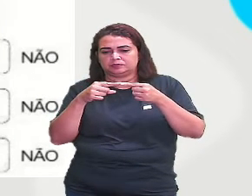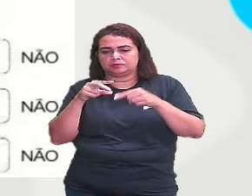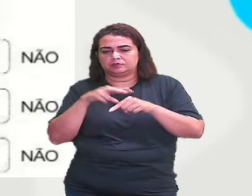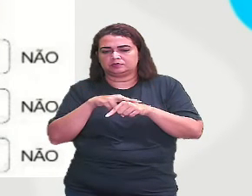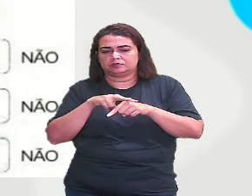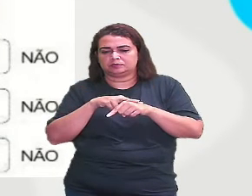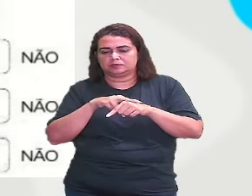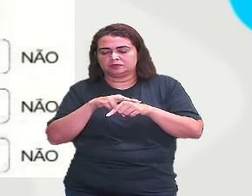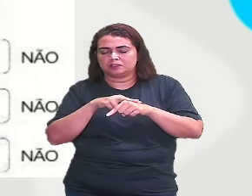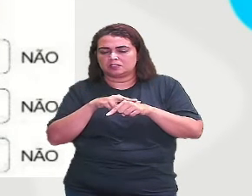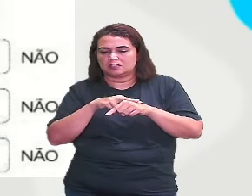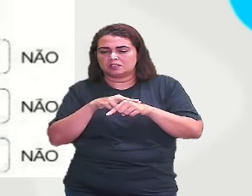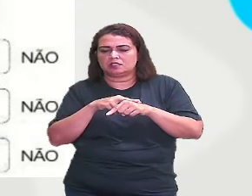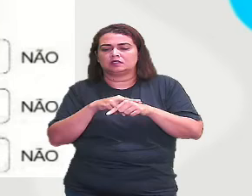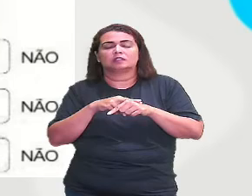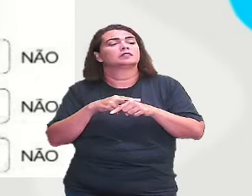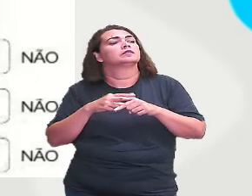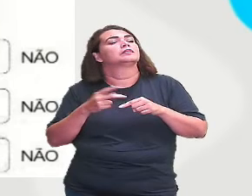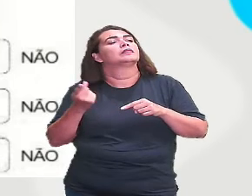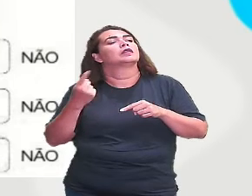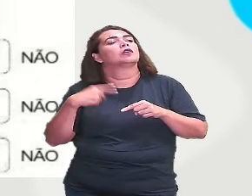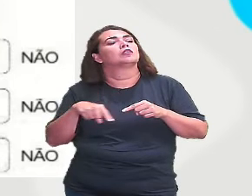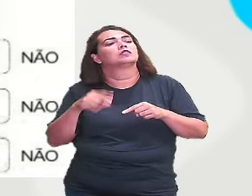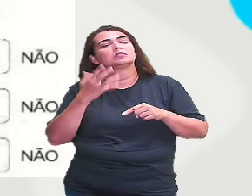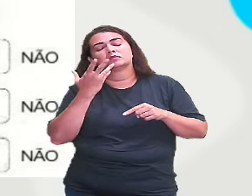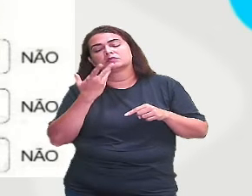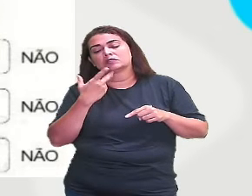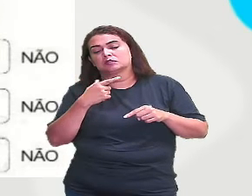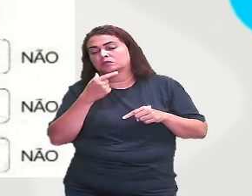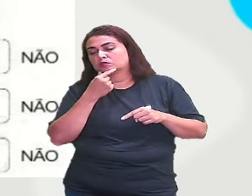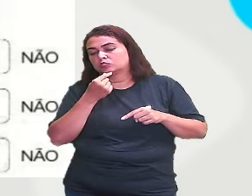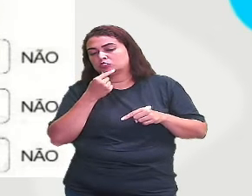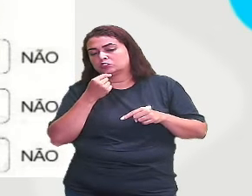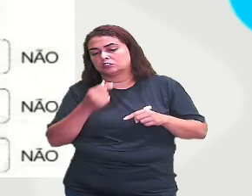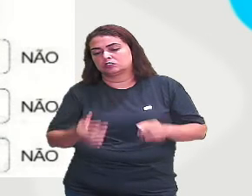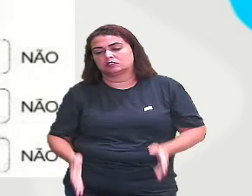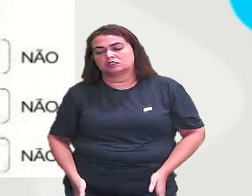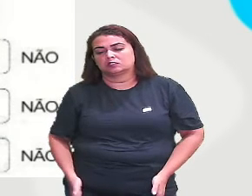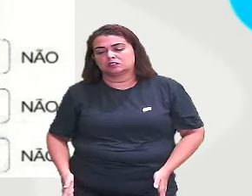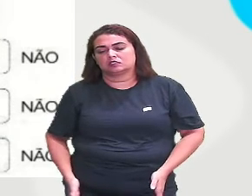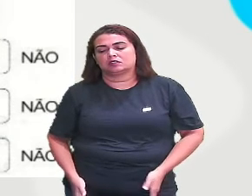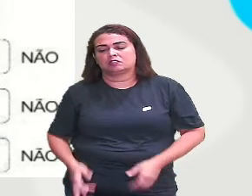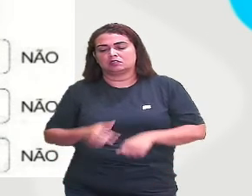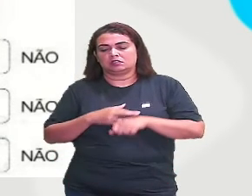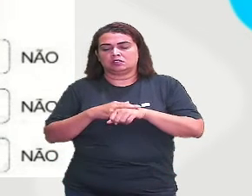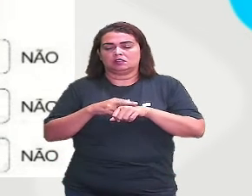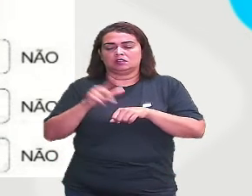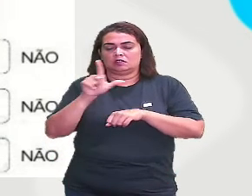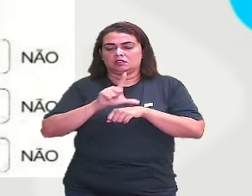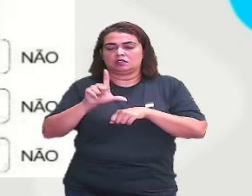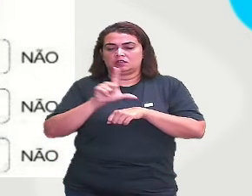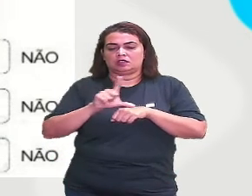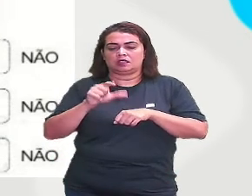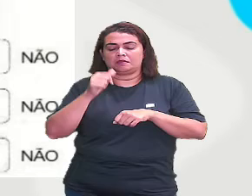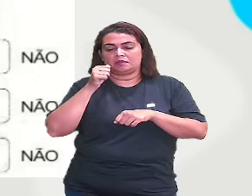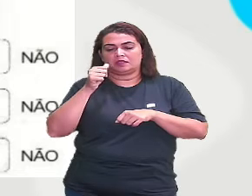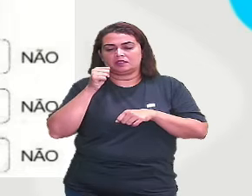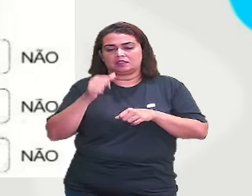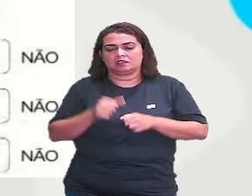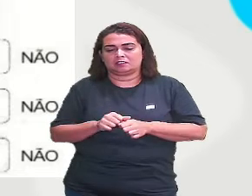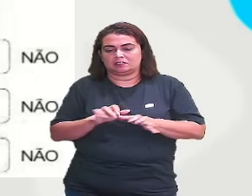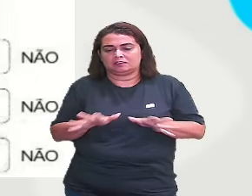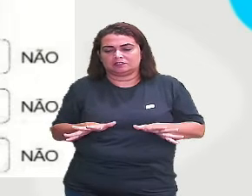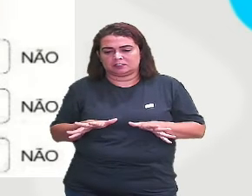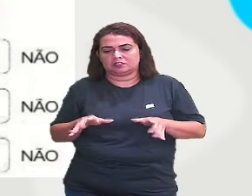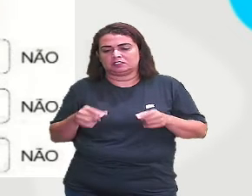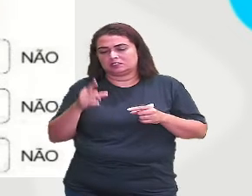roupinha rosa ligada pro carrinho verde, outro menininho de calça lilás ligado pro carrinho rosa, uma menininha de vestidinho ligado